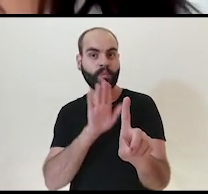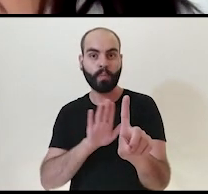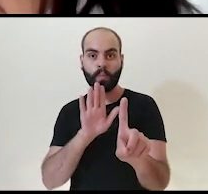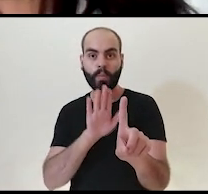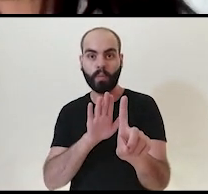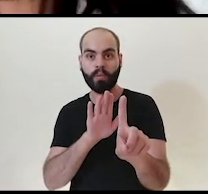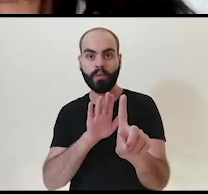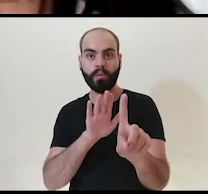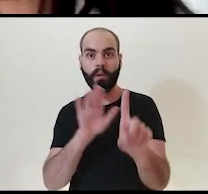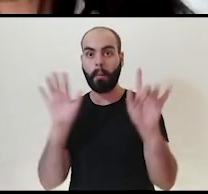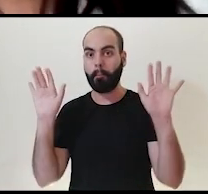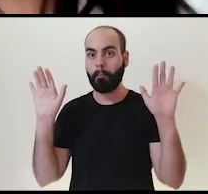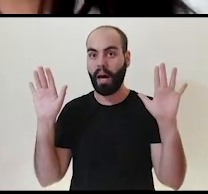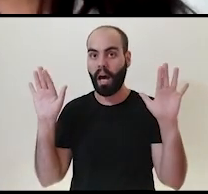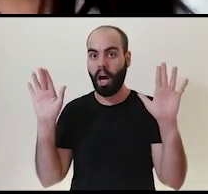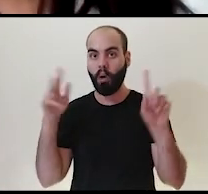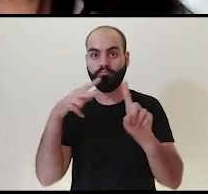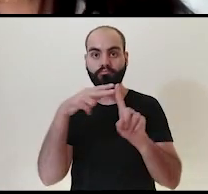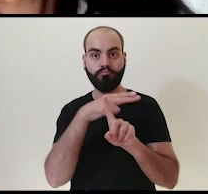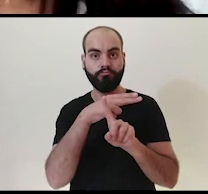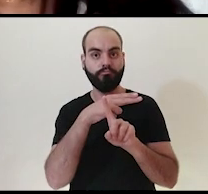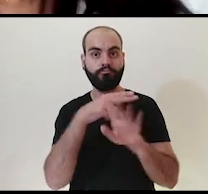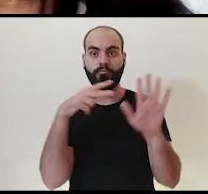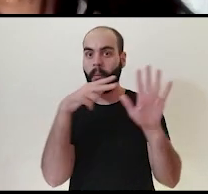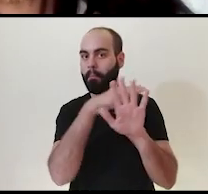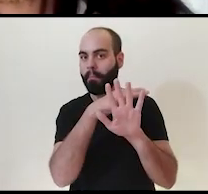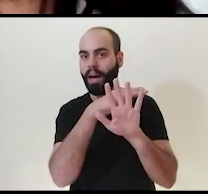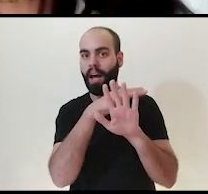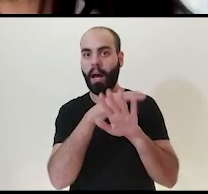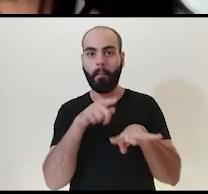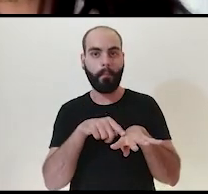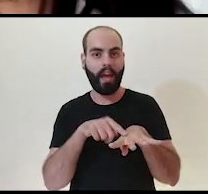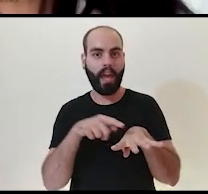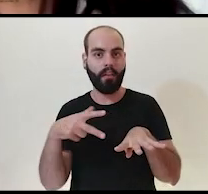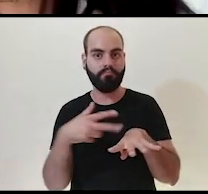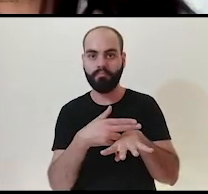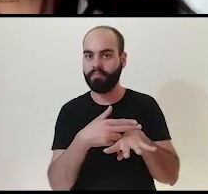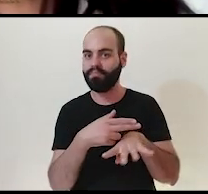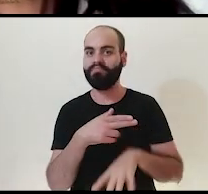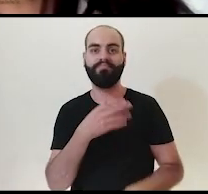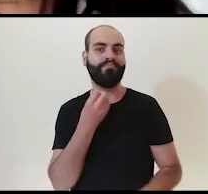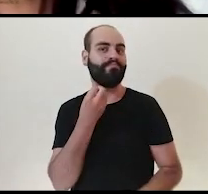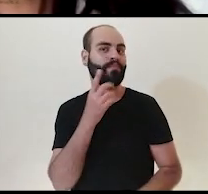para não cortar pés e mãos. Não fica legal na imagem. E